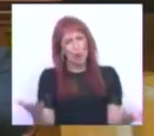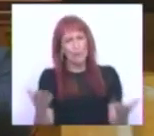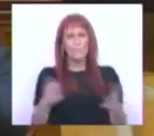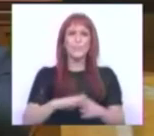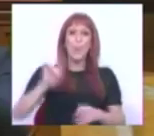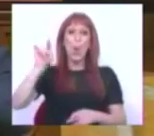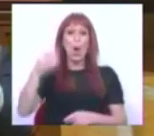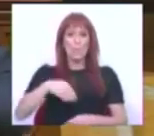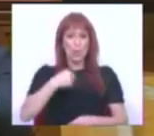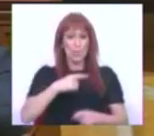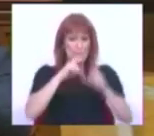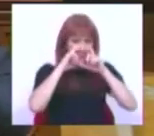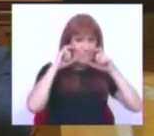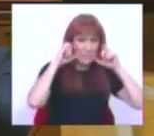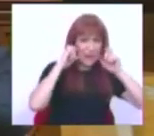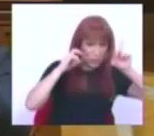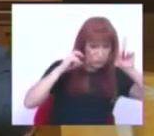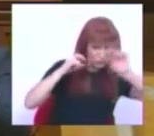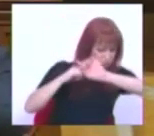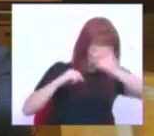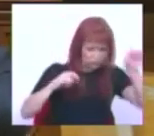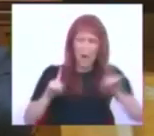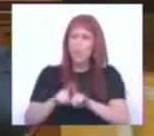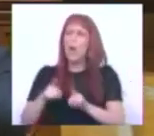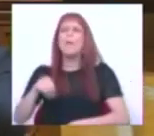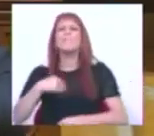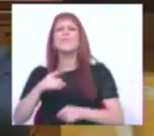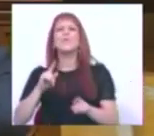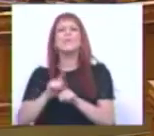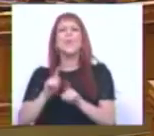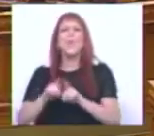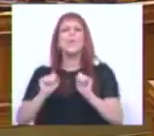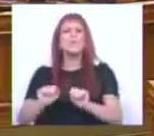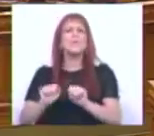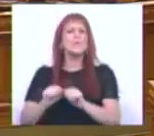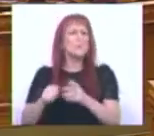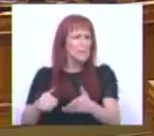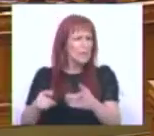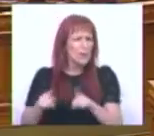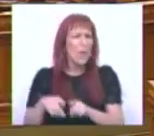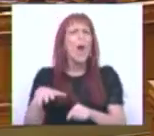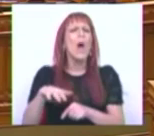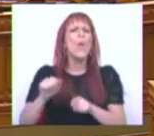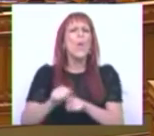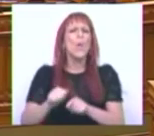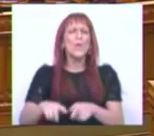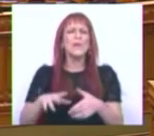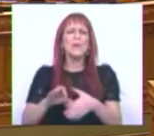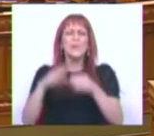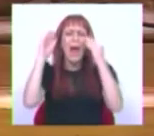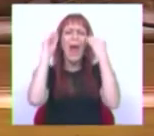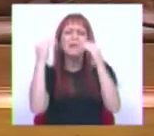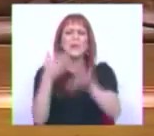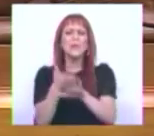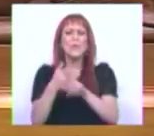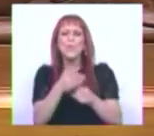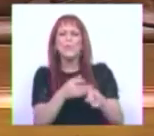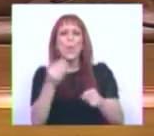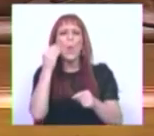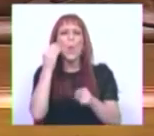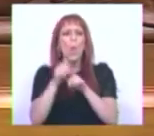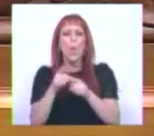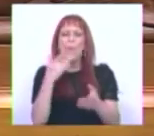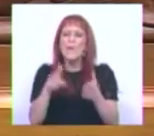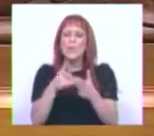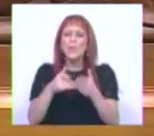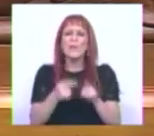Em vez de se preocuparem com máscaras, deviam era preocupar-se com questionários sem sentido, onde é questionada a orientação sexual dos alunos, como inserido no Manual